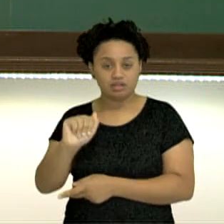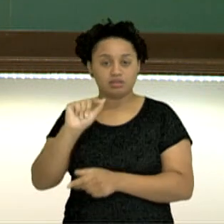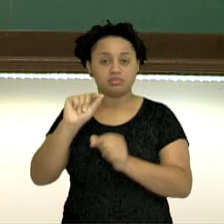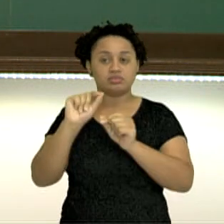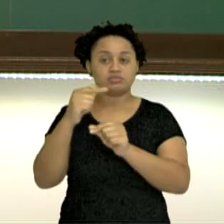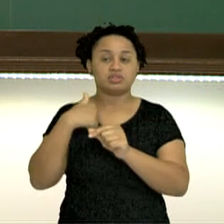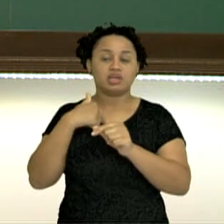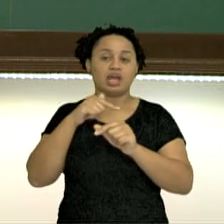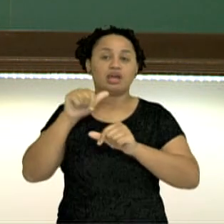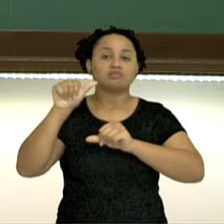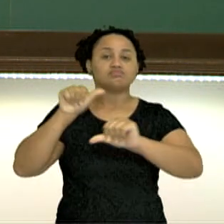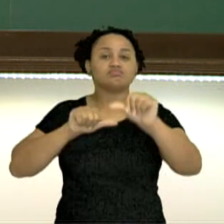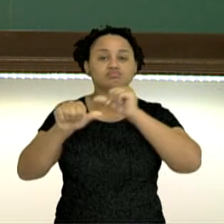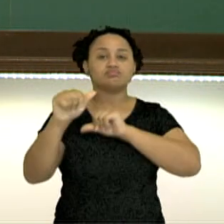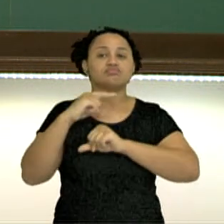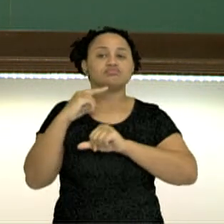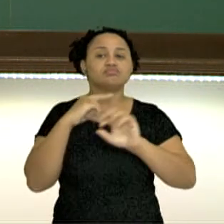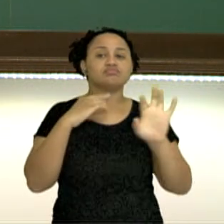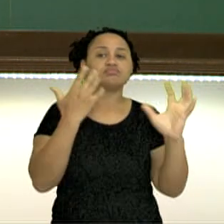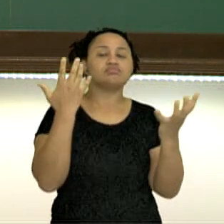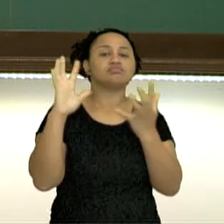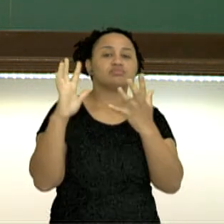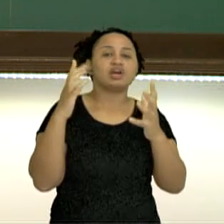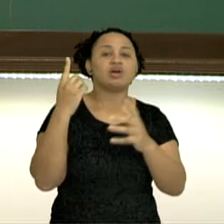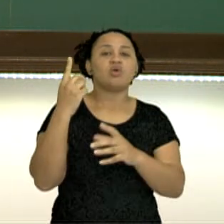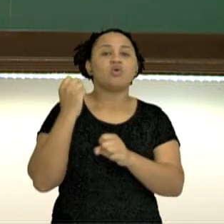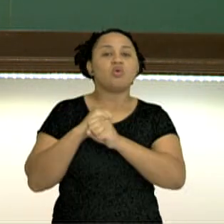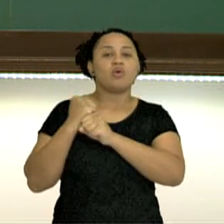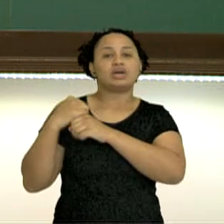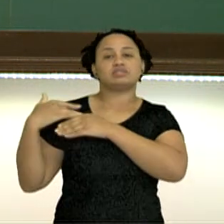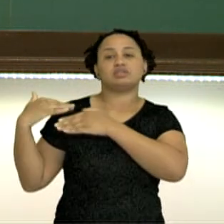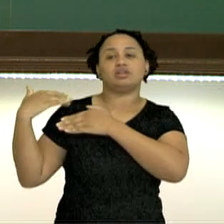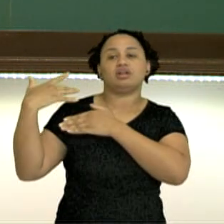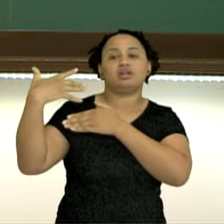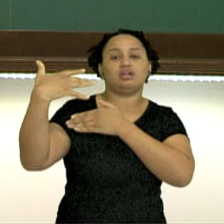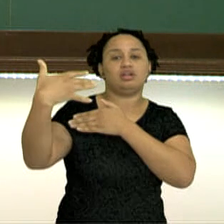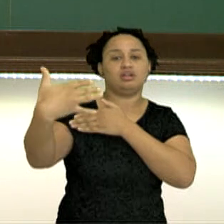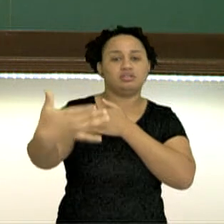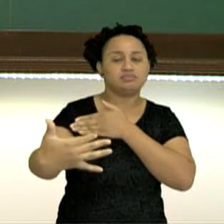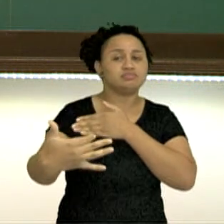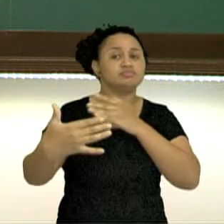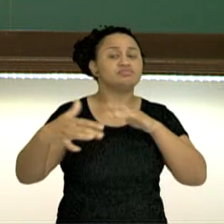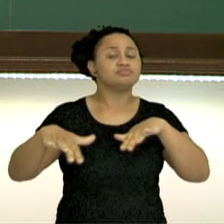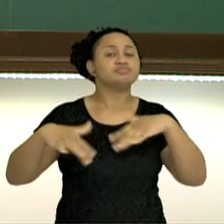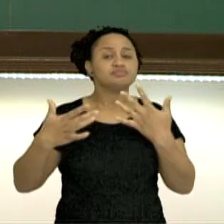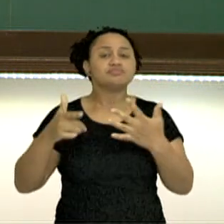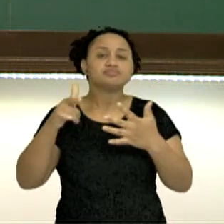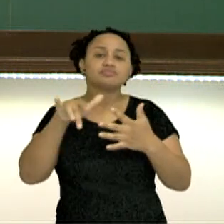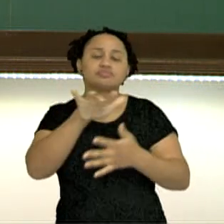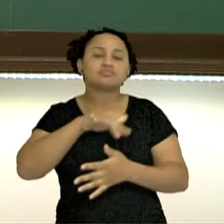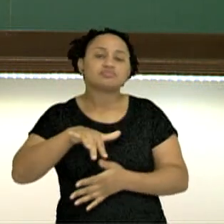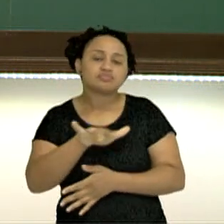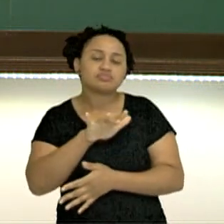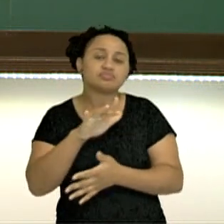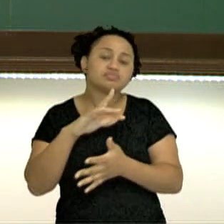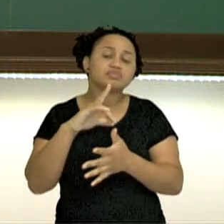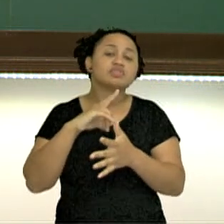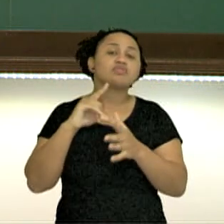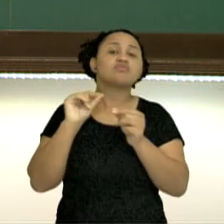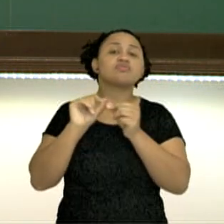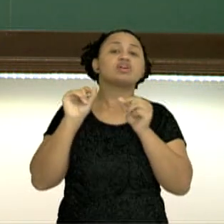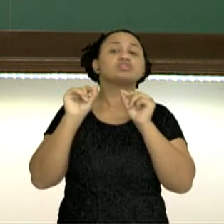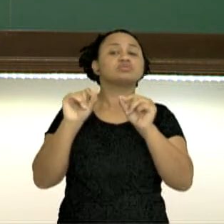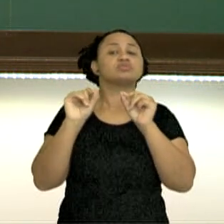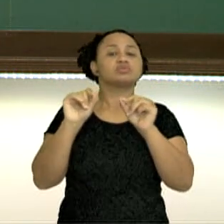de comportamentos climáticos ao longo de um ano. Porém, esse conjunto de condições atmosféricas